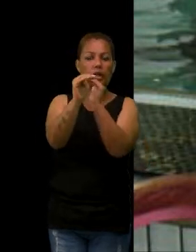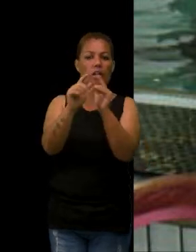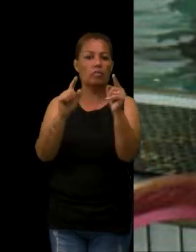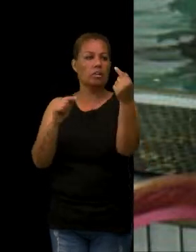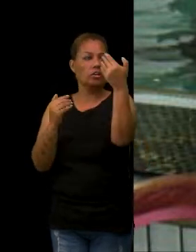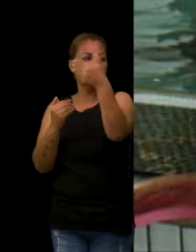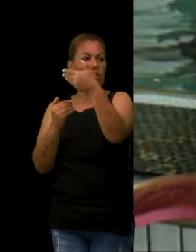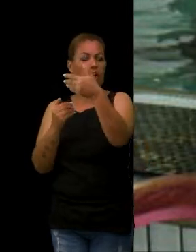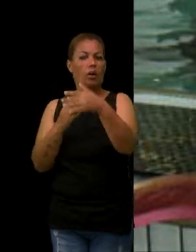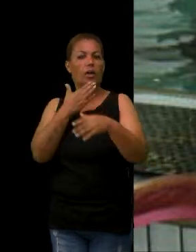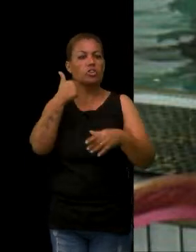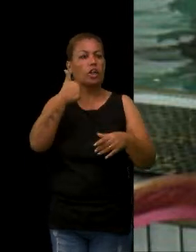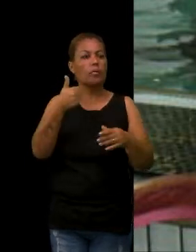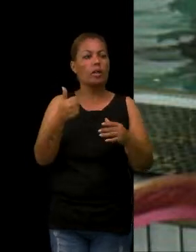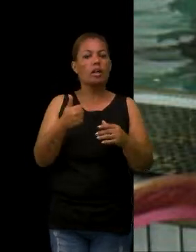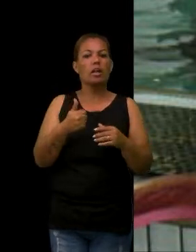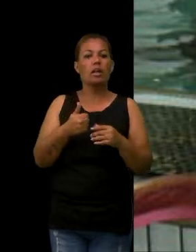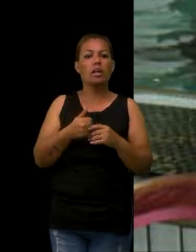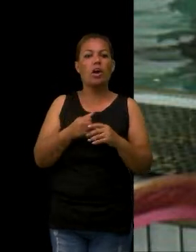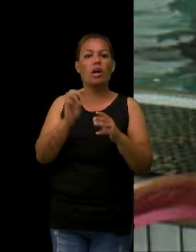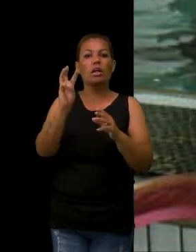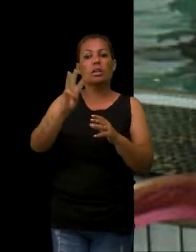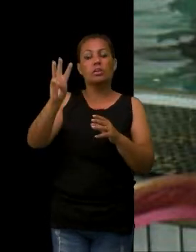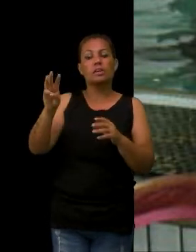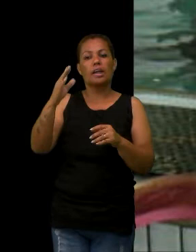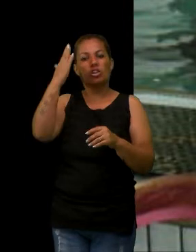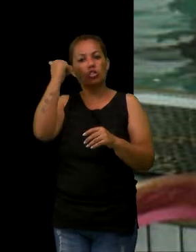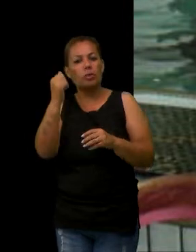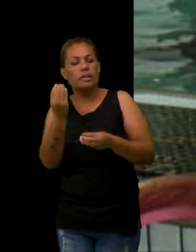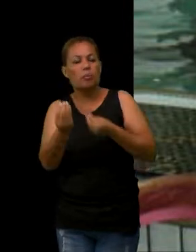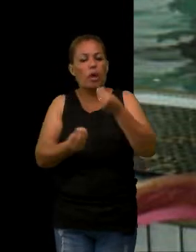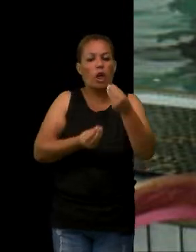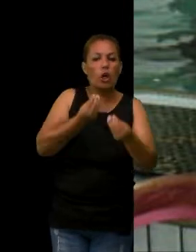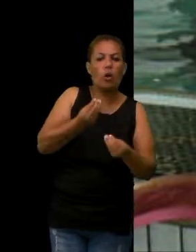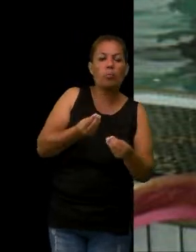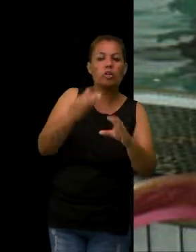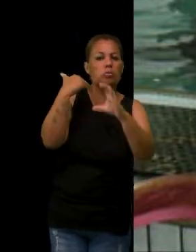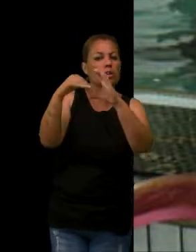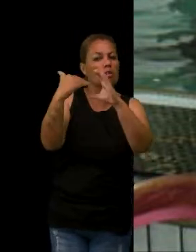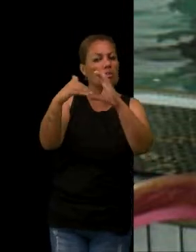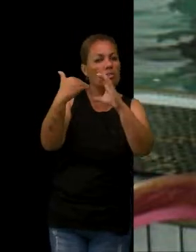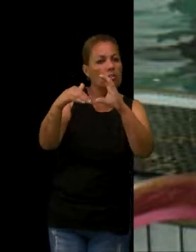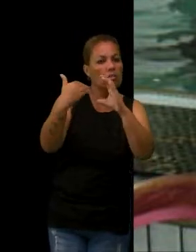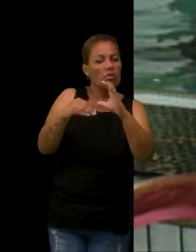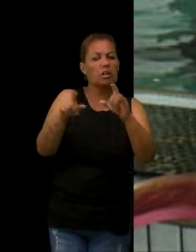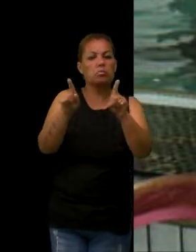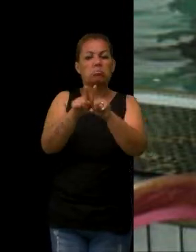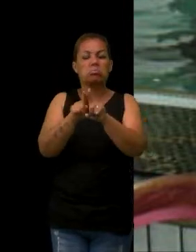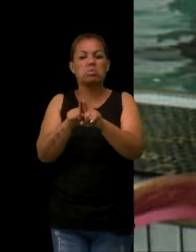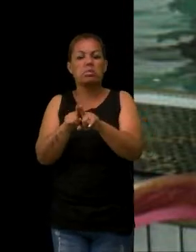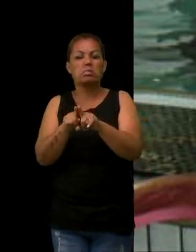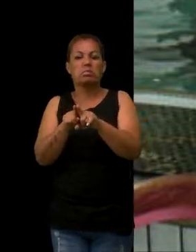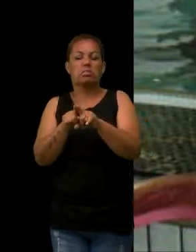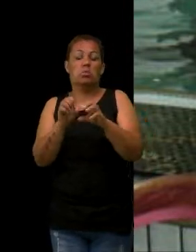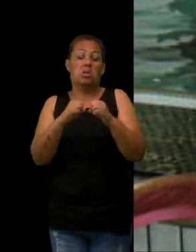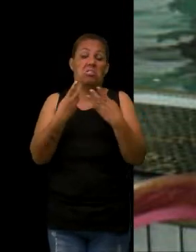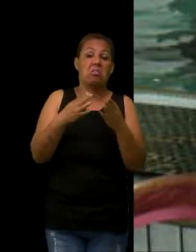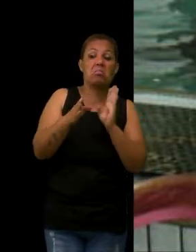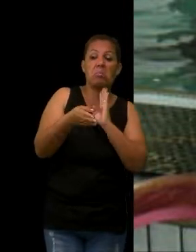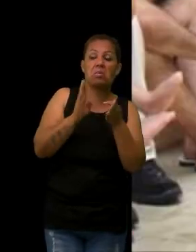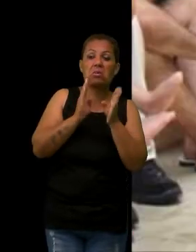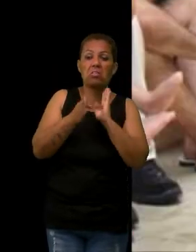não eu acho que é melhor marcar com a gente no site para saber marcá-lo pode mandar um e mail pra gente o mandado pelo